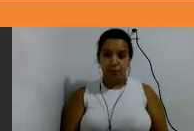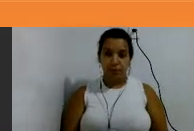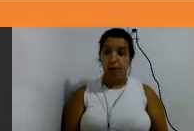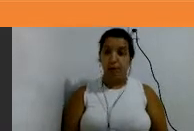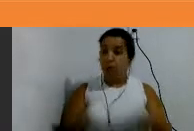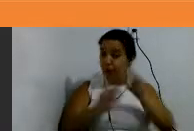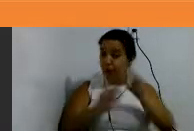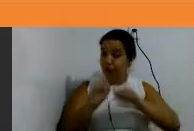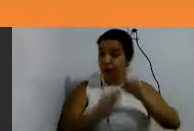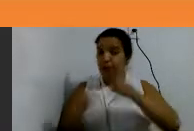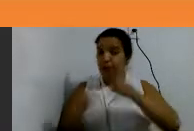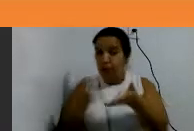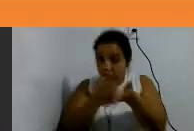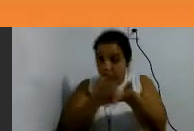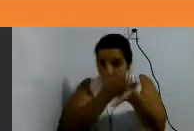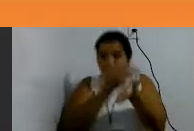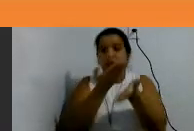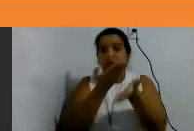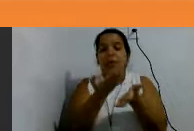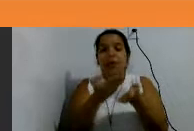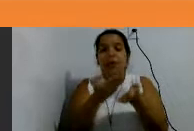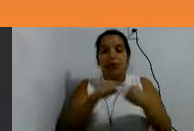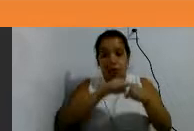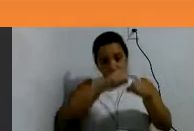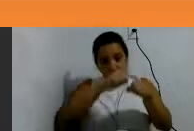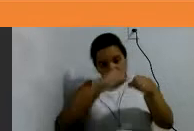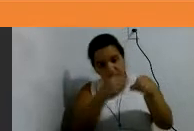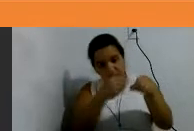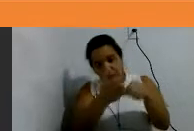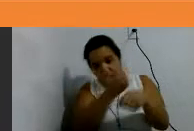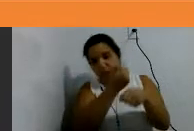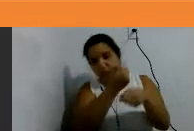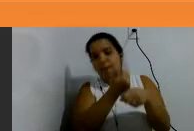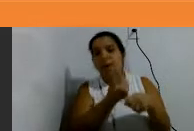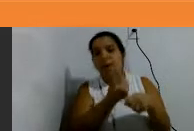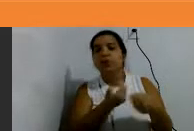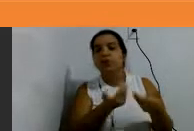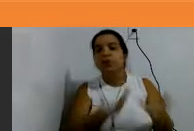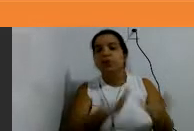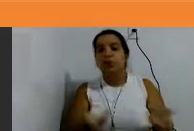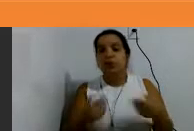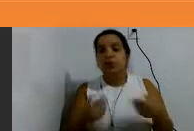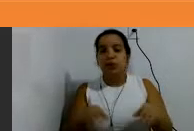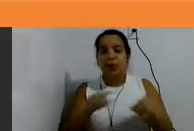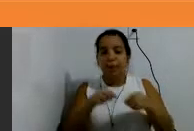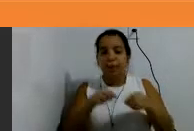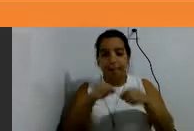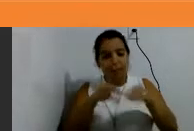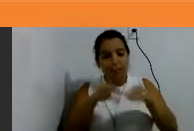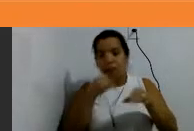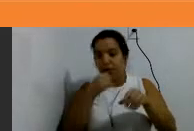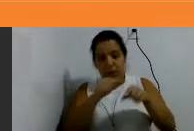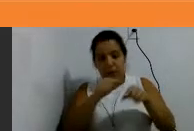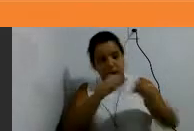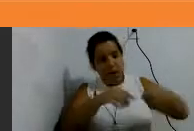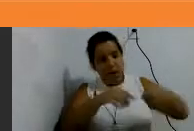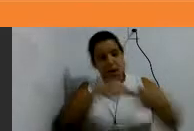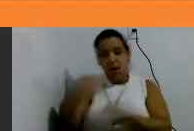um raspado da borda da lesão. Quando a gente fala borda da lesão, é aquela parte